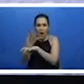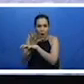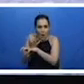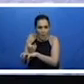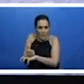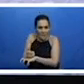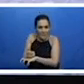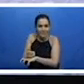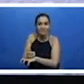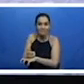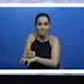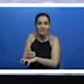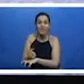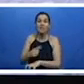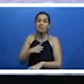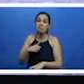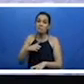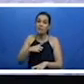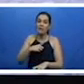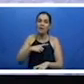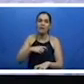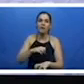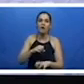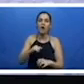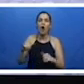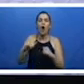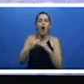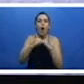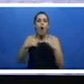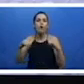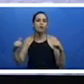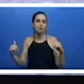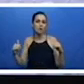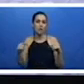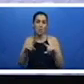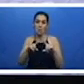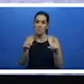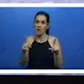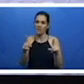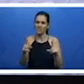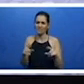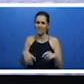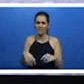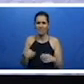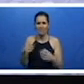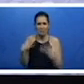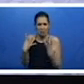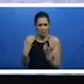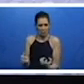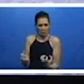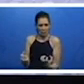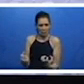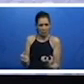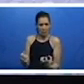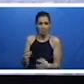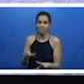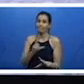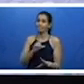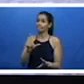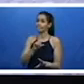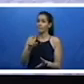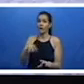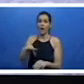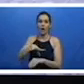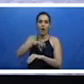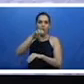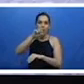salamandras são, ocorre essa difusão do oxigênio. Se a pele fica seca, que aconteceria no ambiente desértico, por exemplo, não